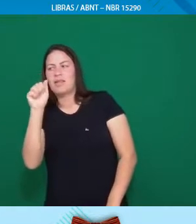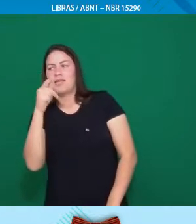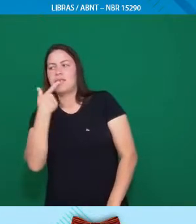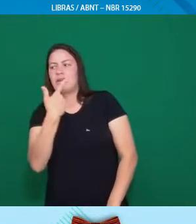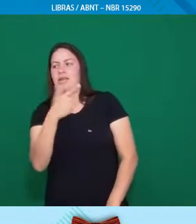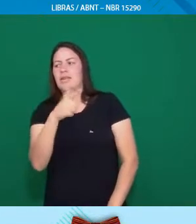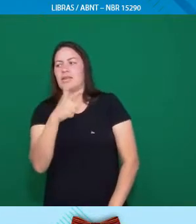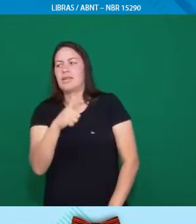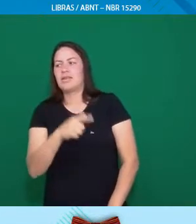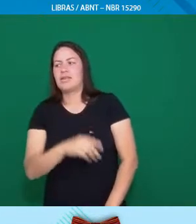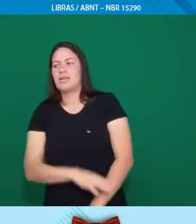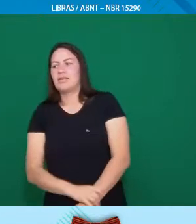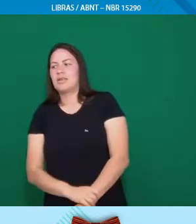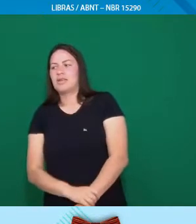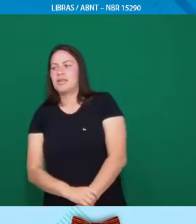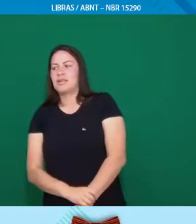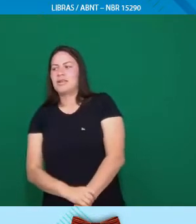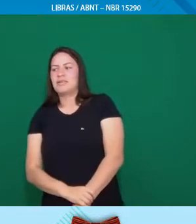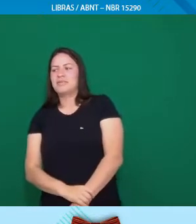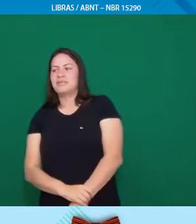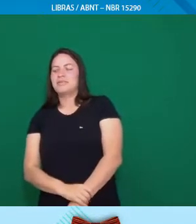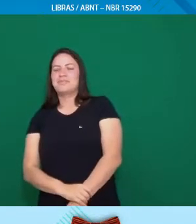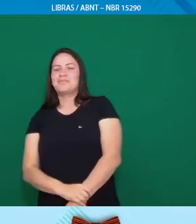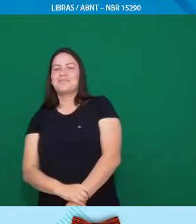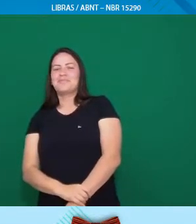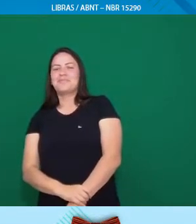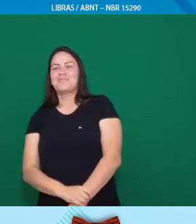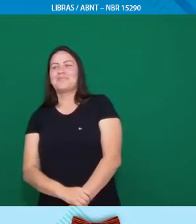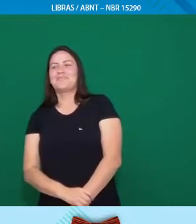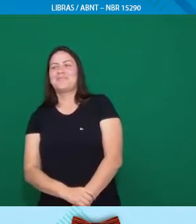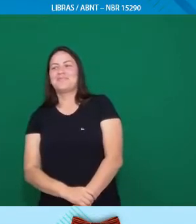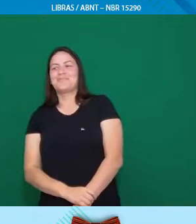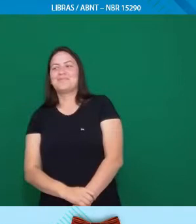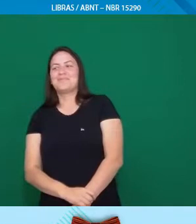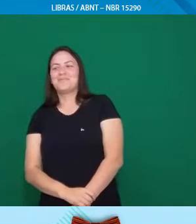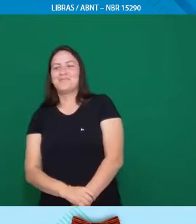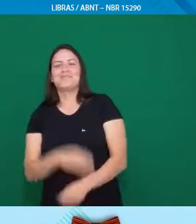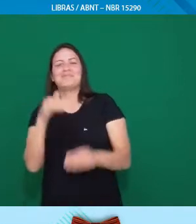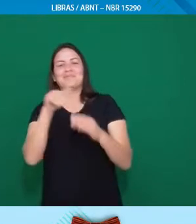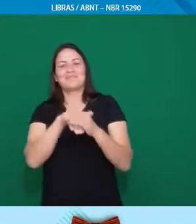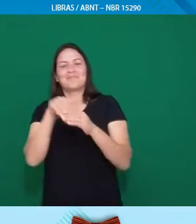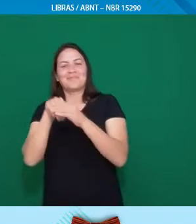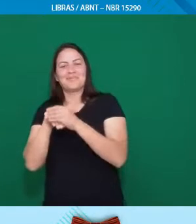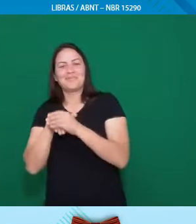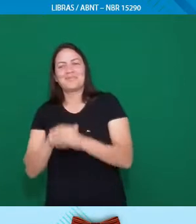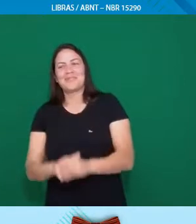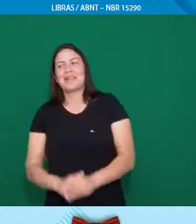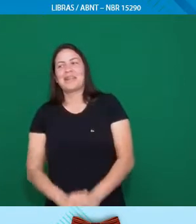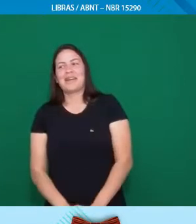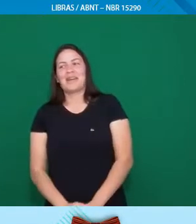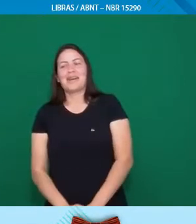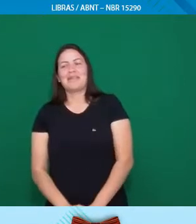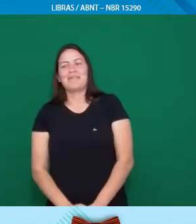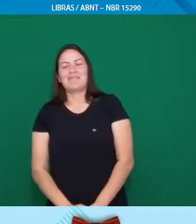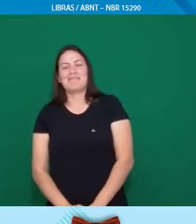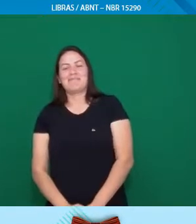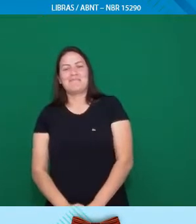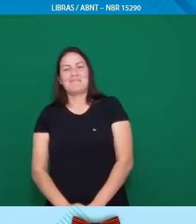que não tem Obrigado continue discussão coloque votação e